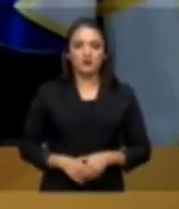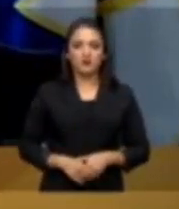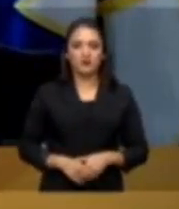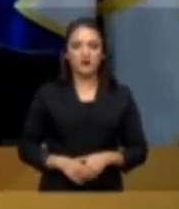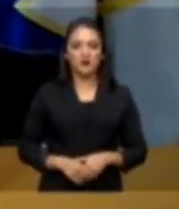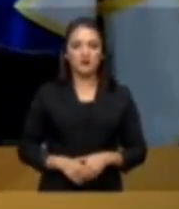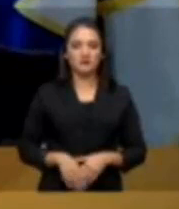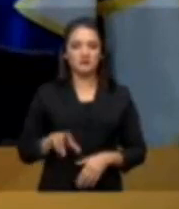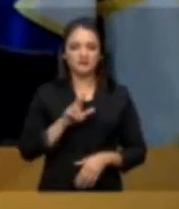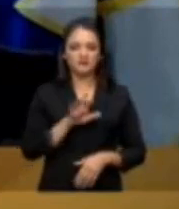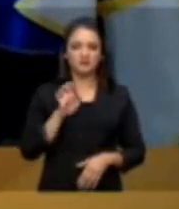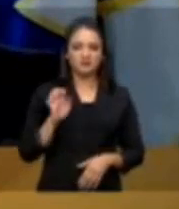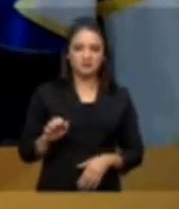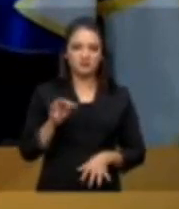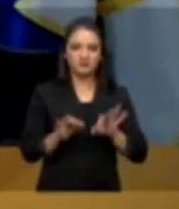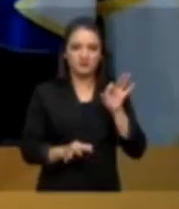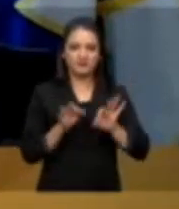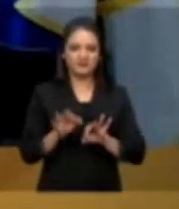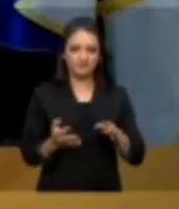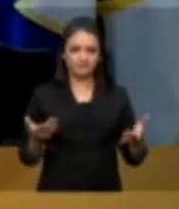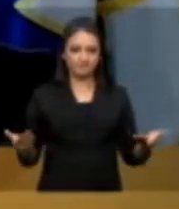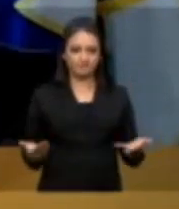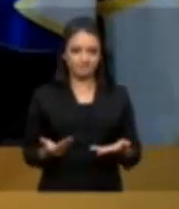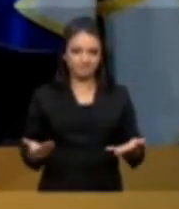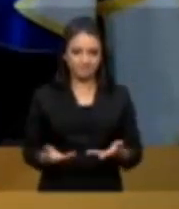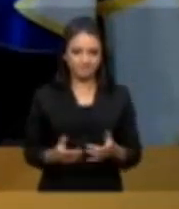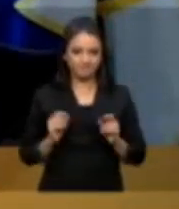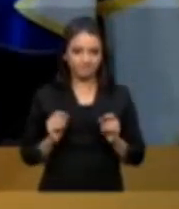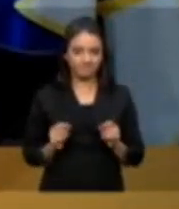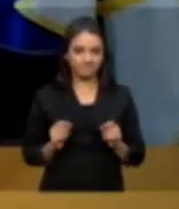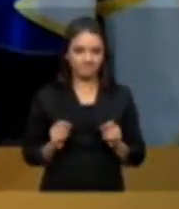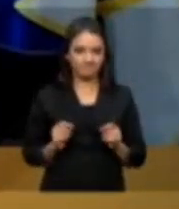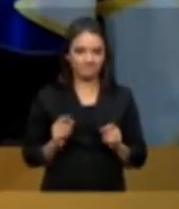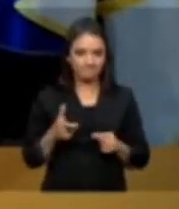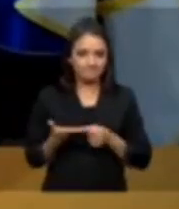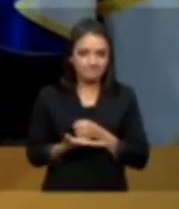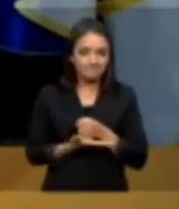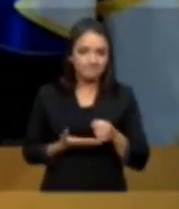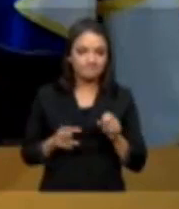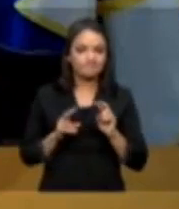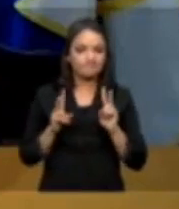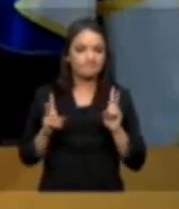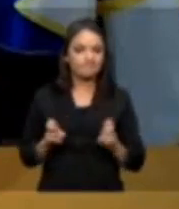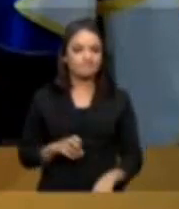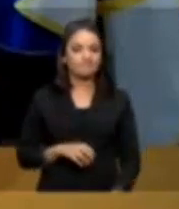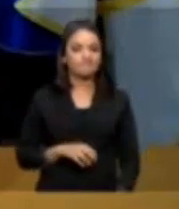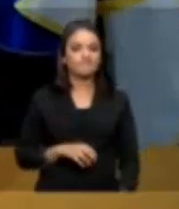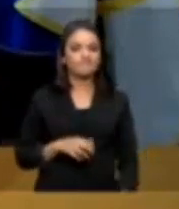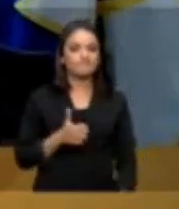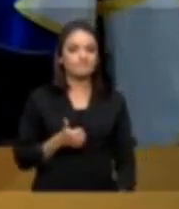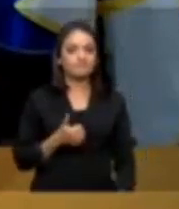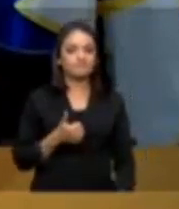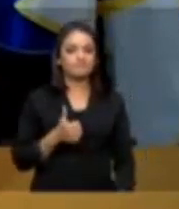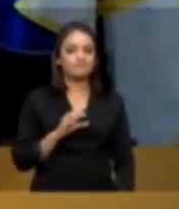recurso extraordinário em julgamento é o leading case do tema 1031, de repercussão